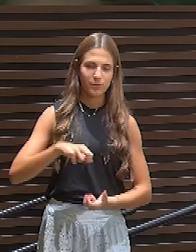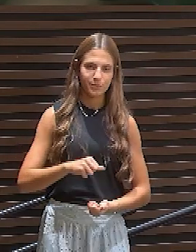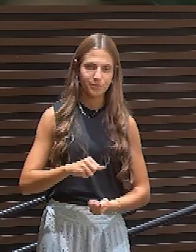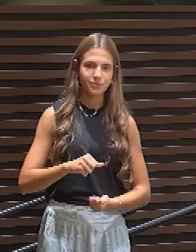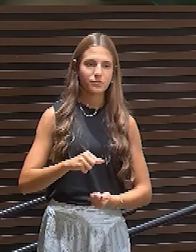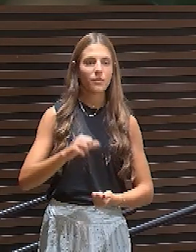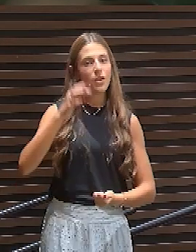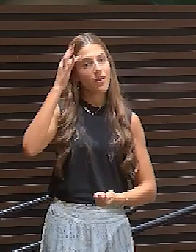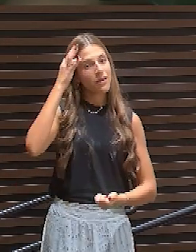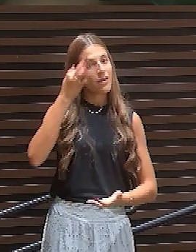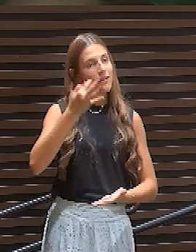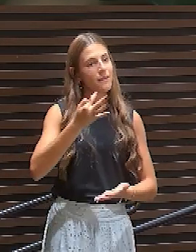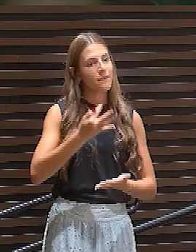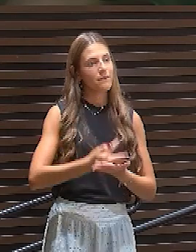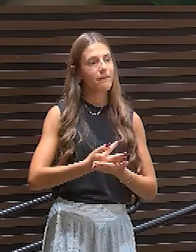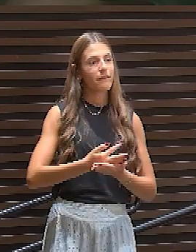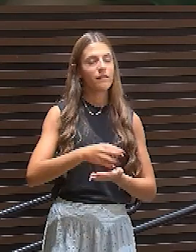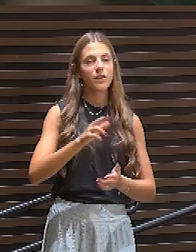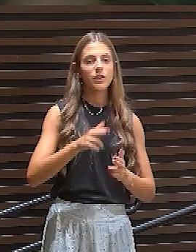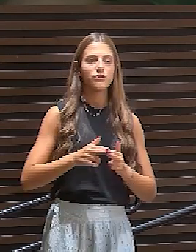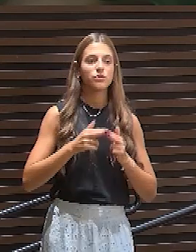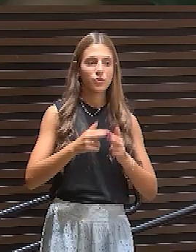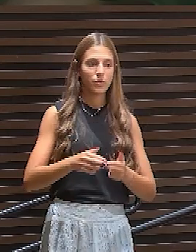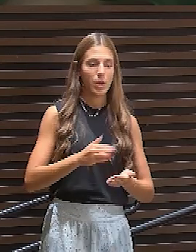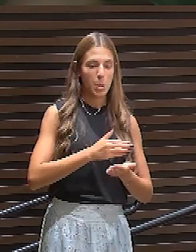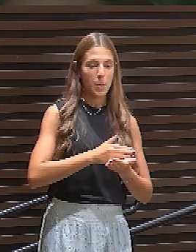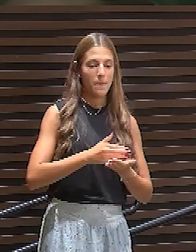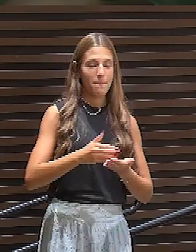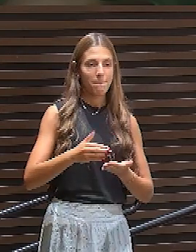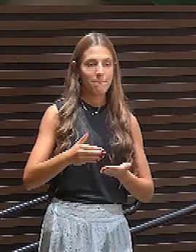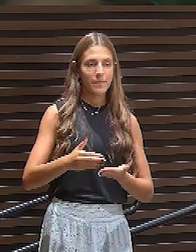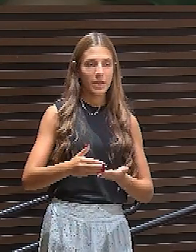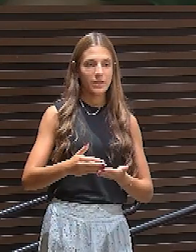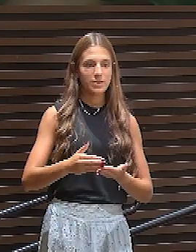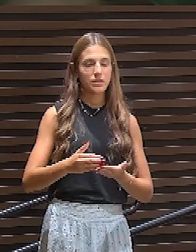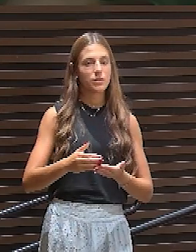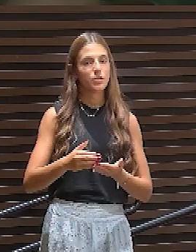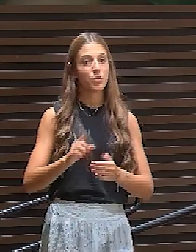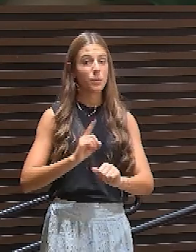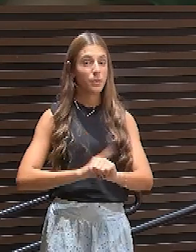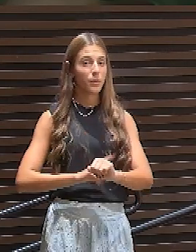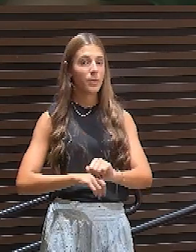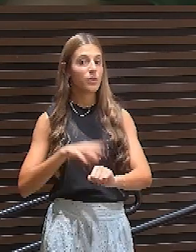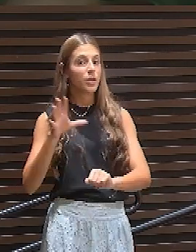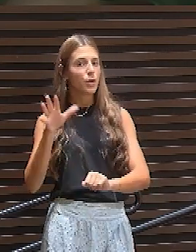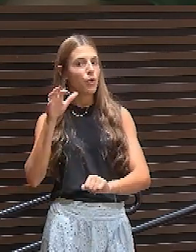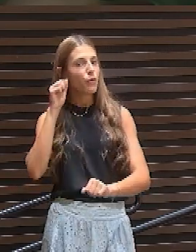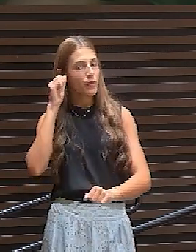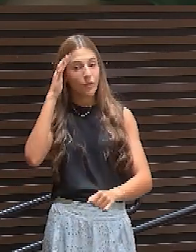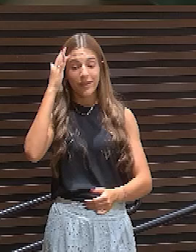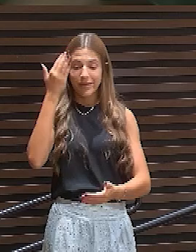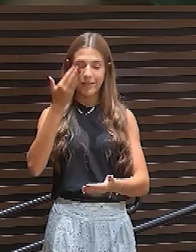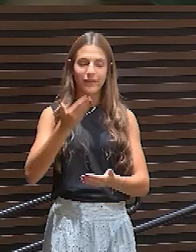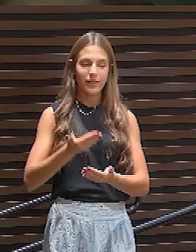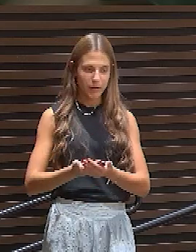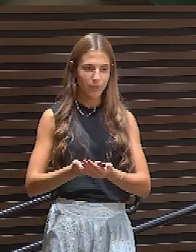A fé de Noé começa com a disposição de ouvir e crer